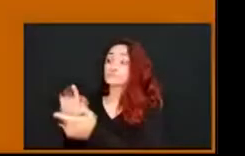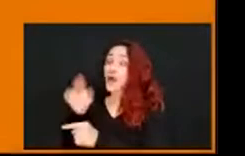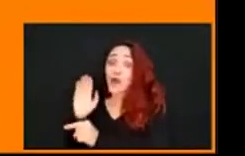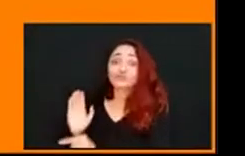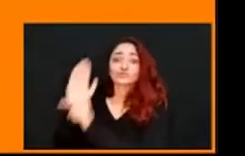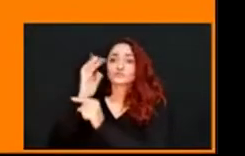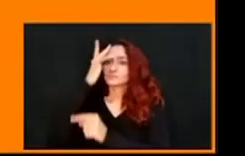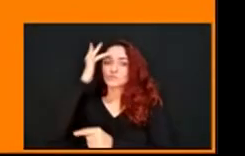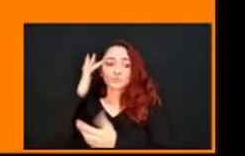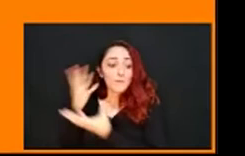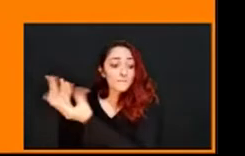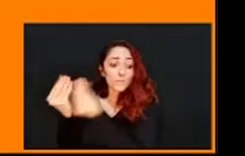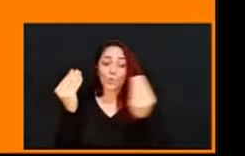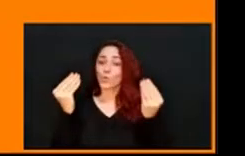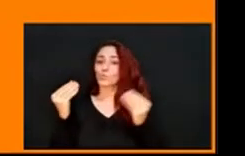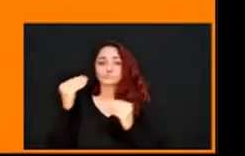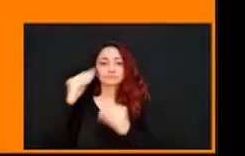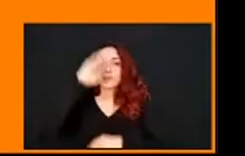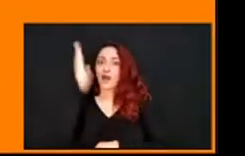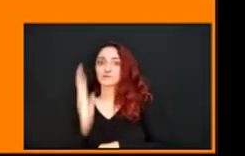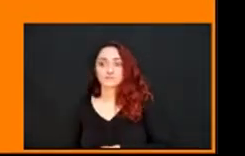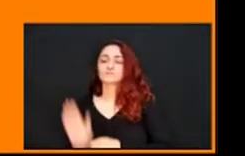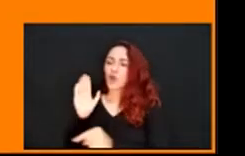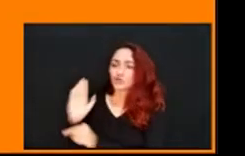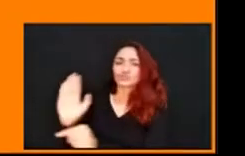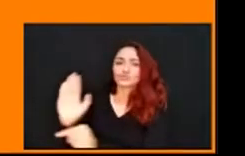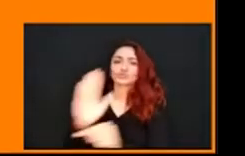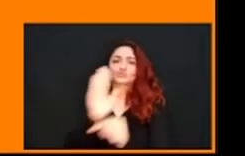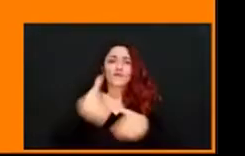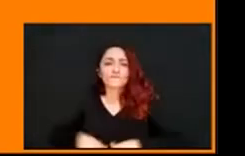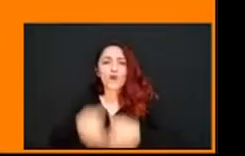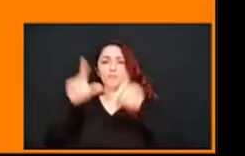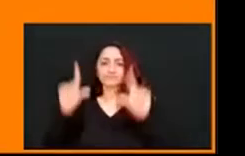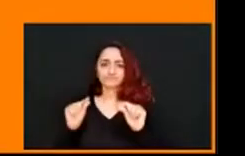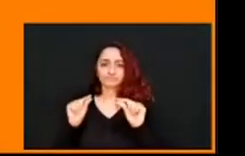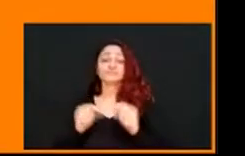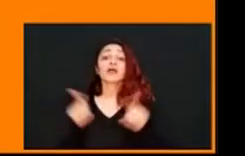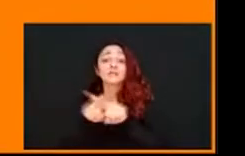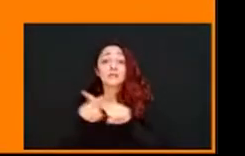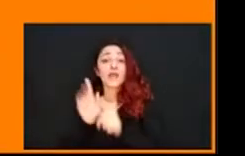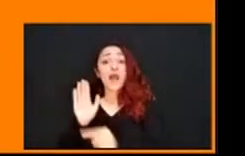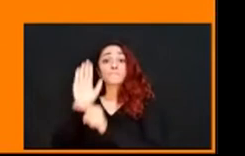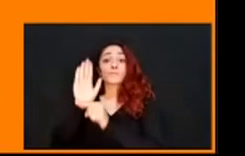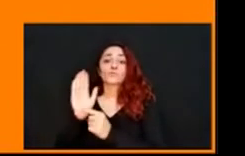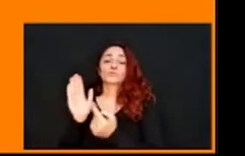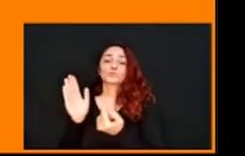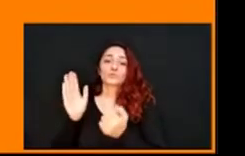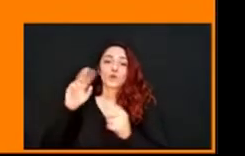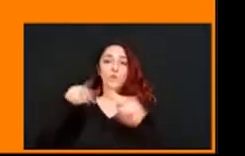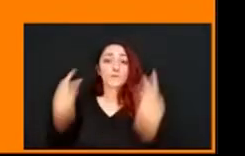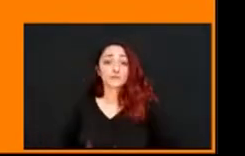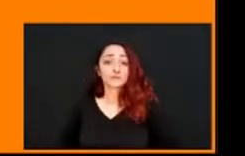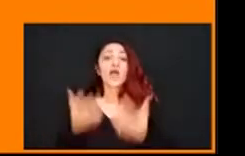de pessoas pelo Brasil e quando a gente fala também do apoio humanitário a gente tá falando de chegar no maior número de pessoas